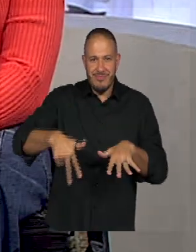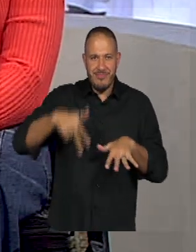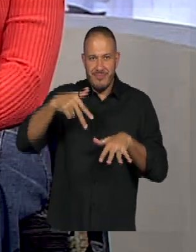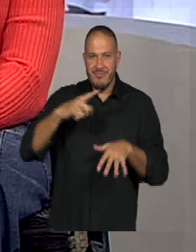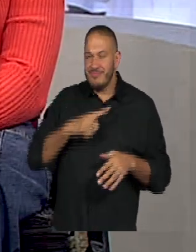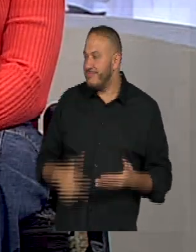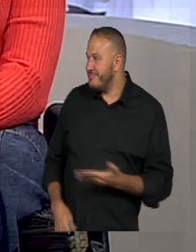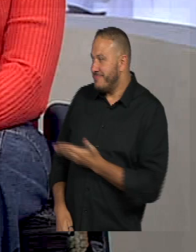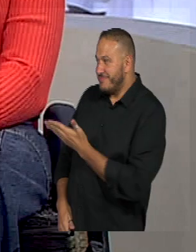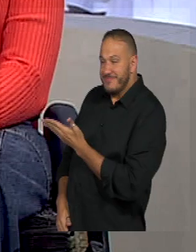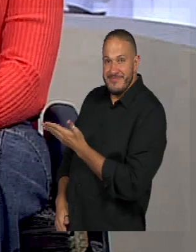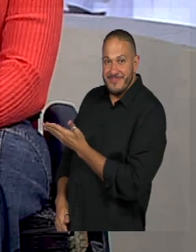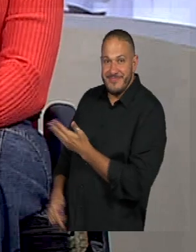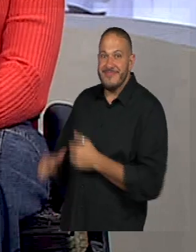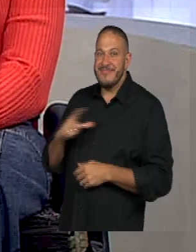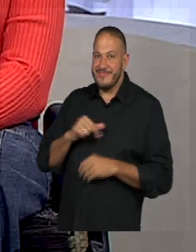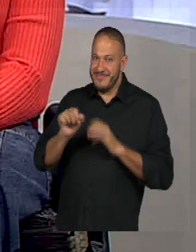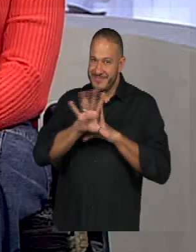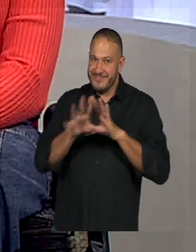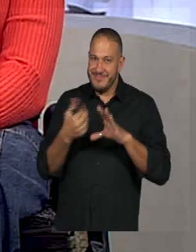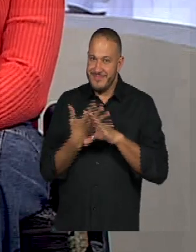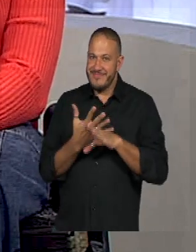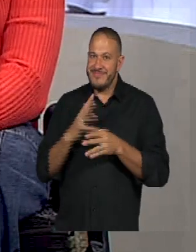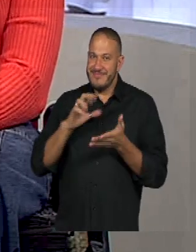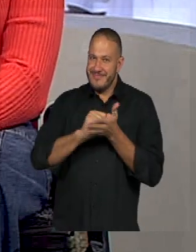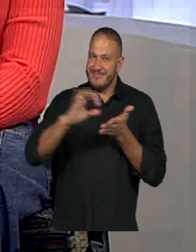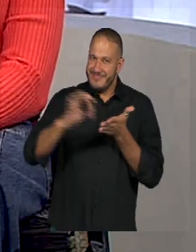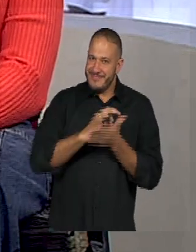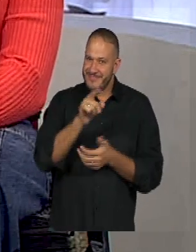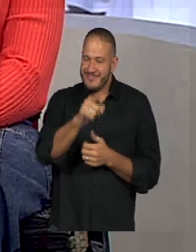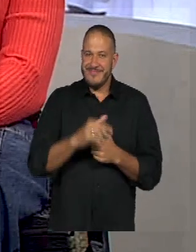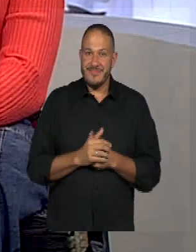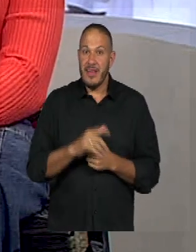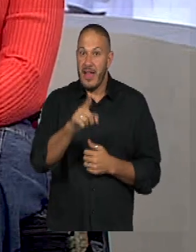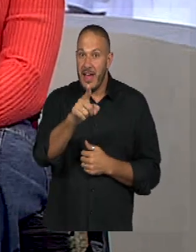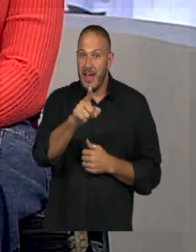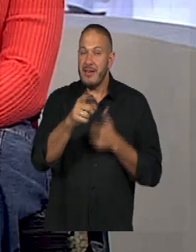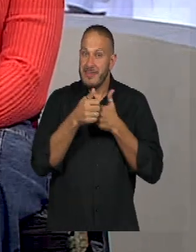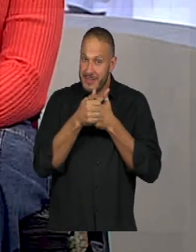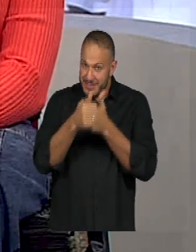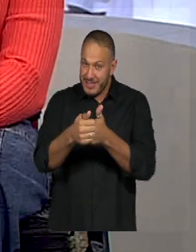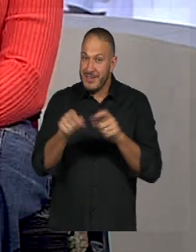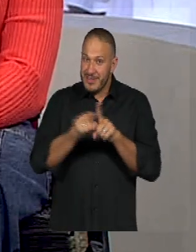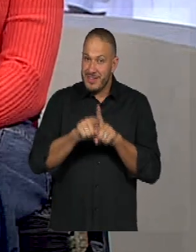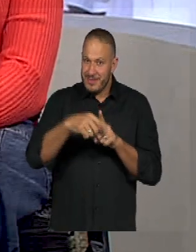nosso canal do YouTube, então se inscreva e ative as notificações. E siga também a